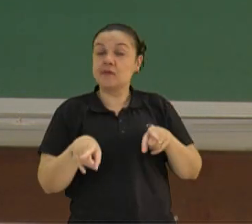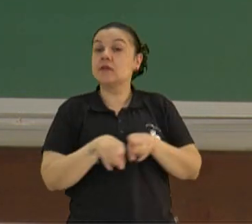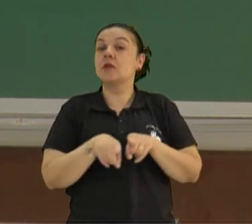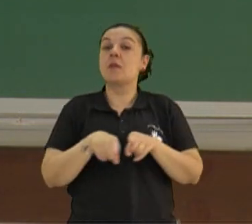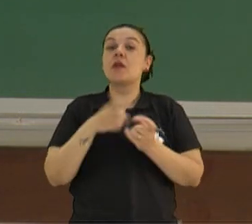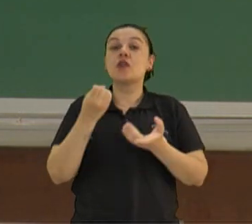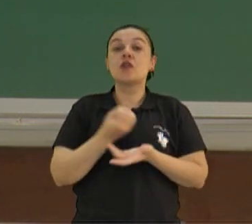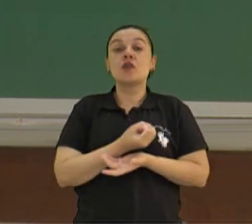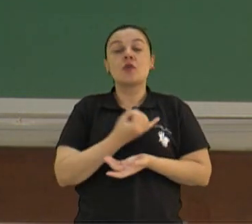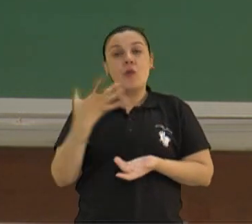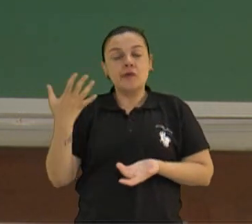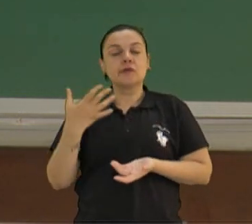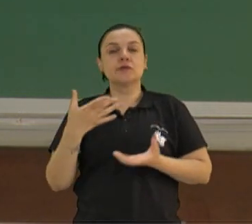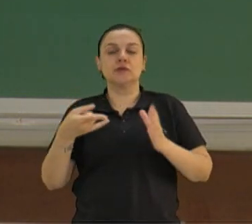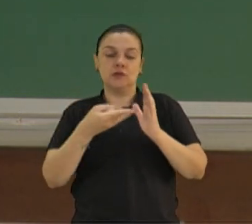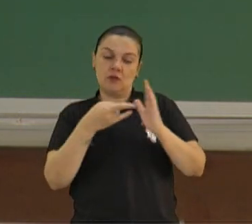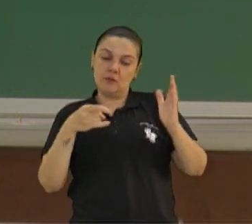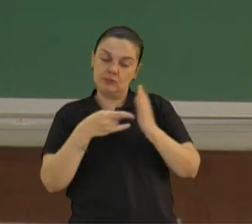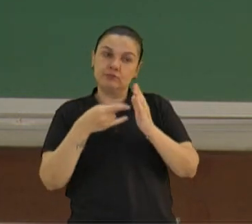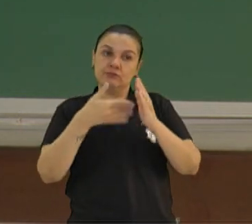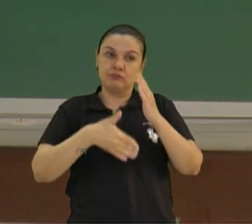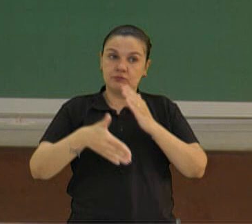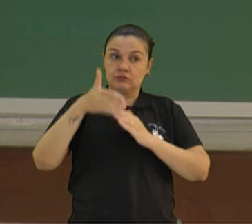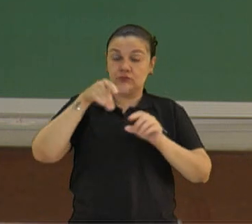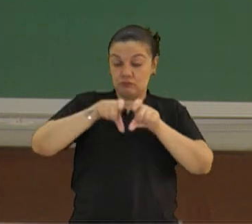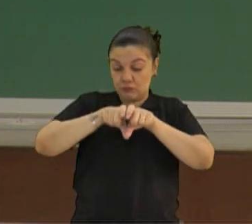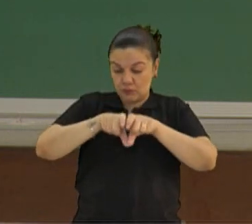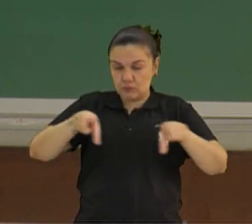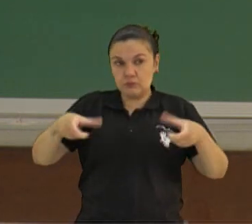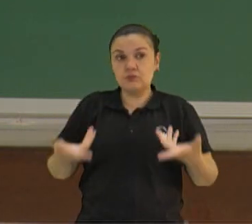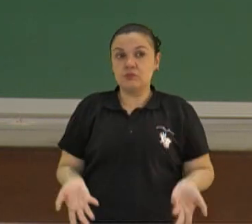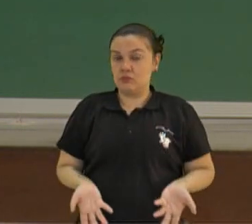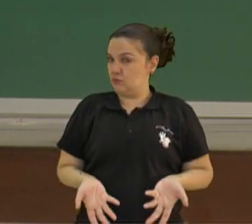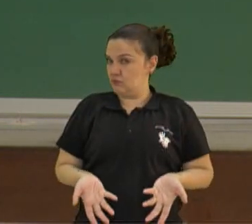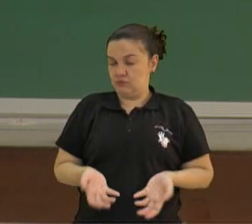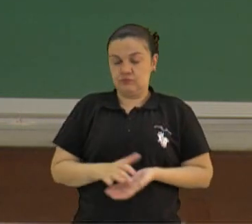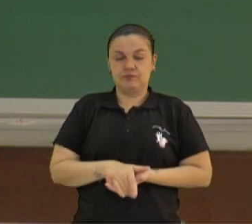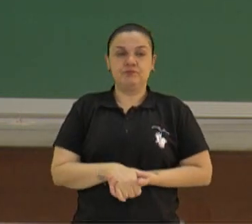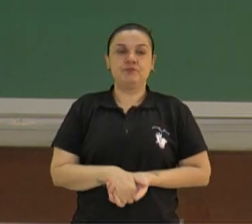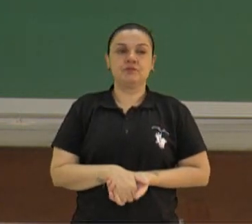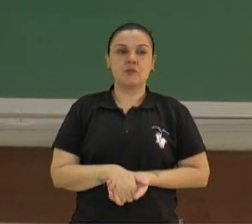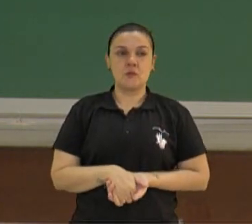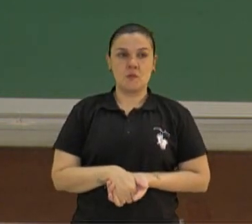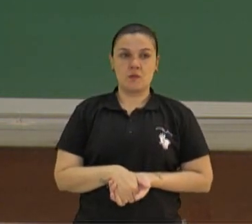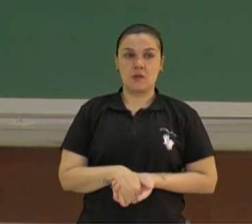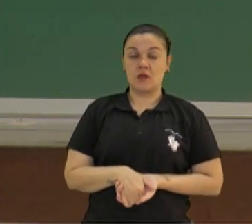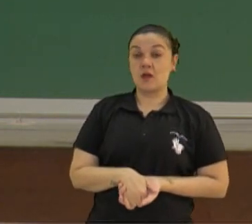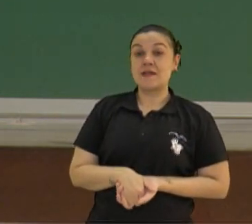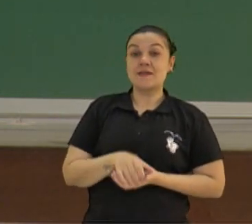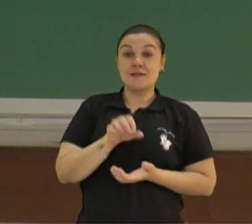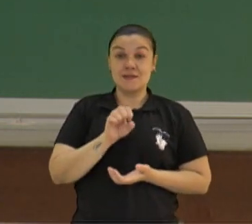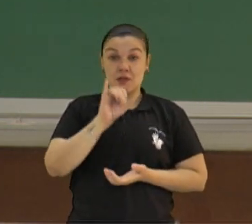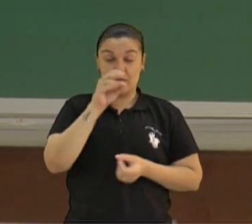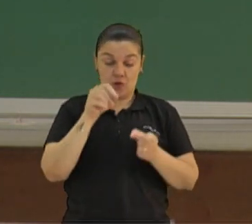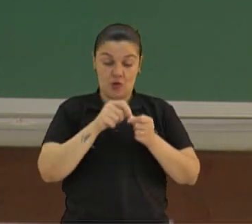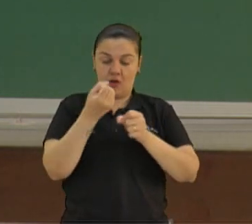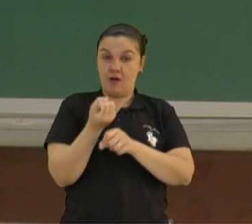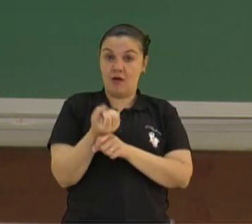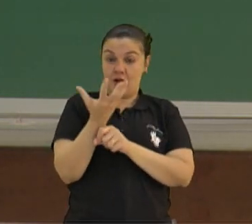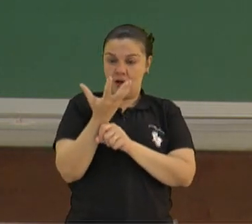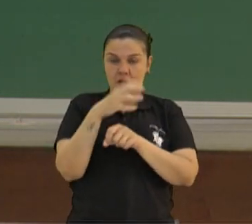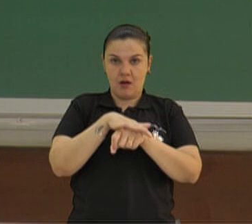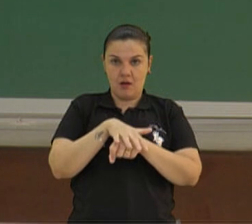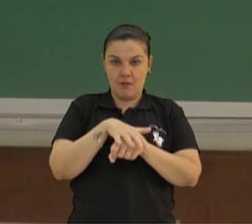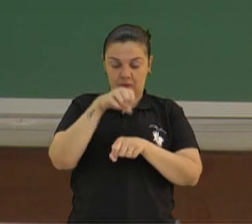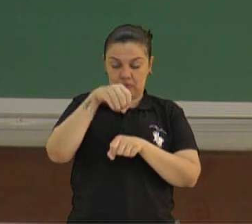quantidade de campo magnético que passa por um anel, uma espira. Se você conectar, pessoal, uma lâmpada